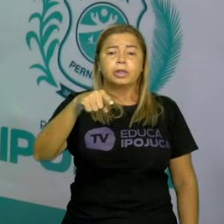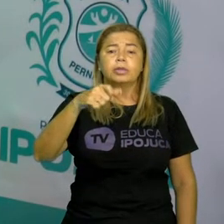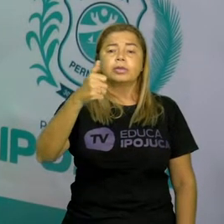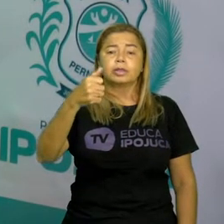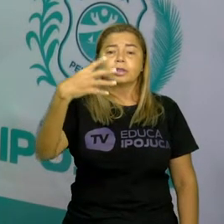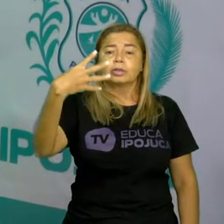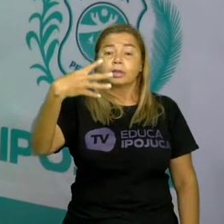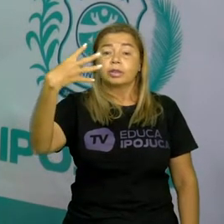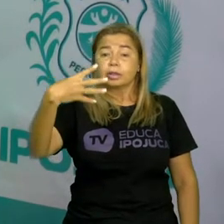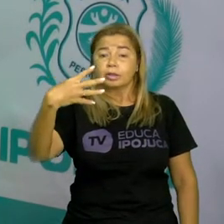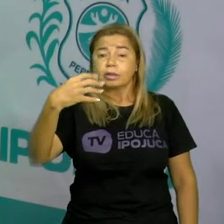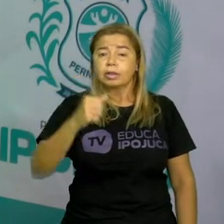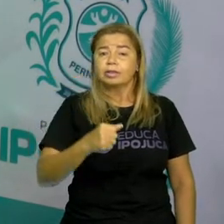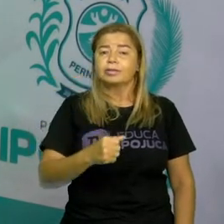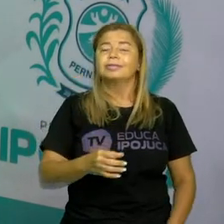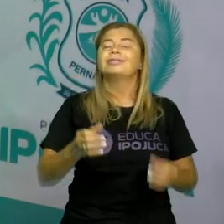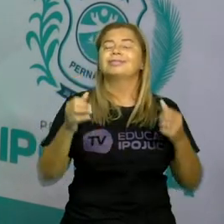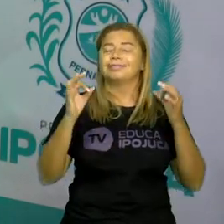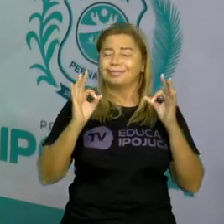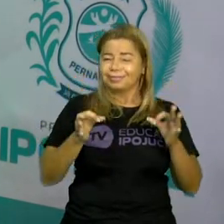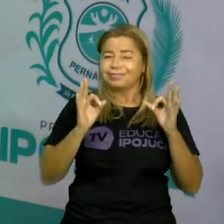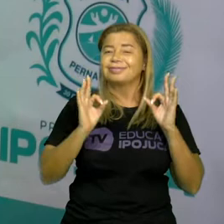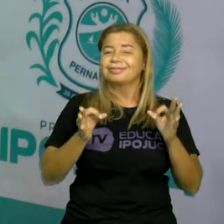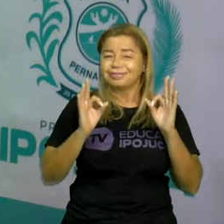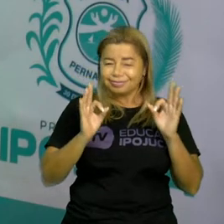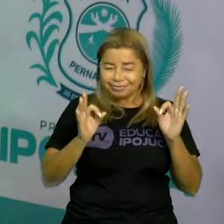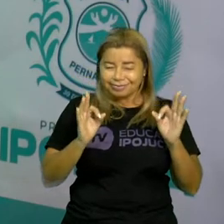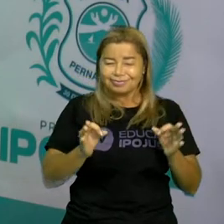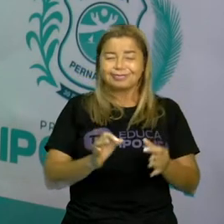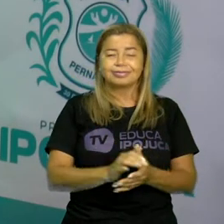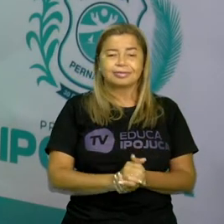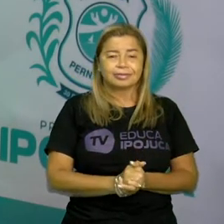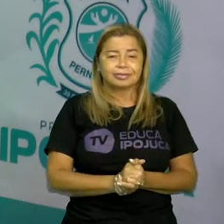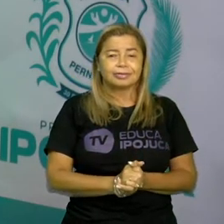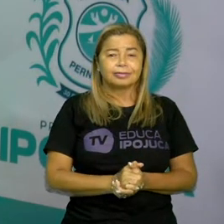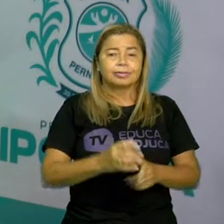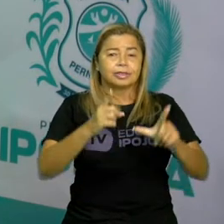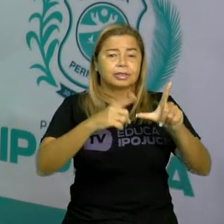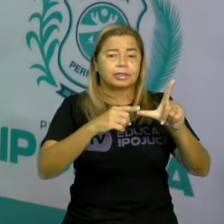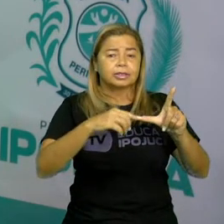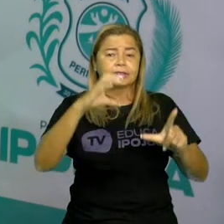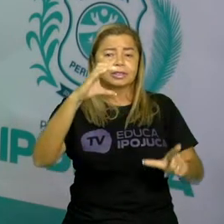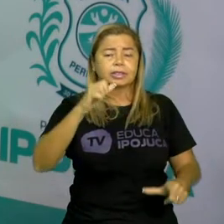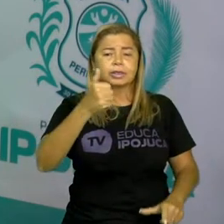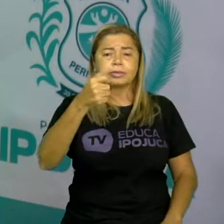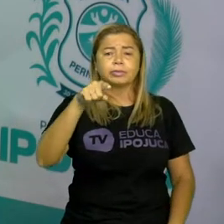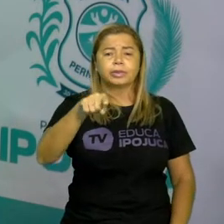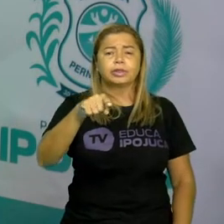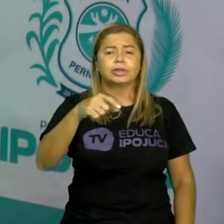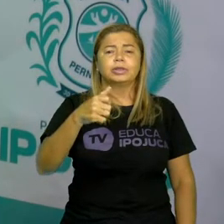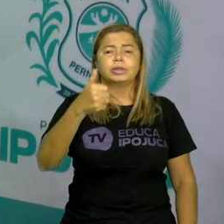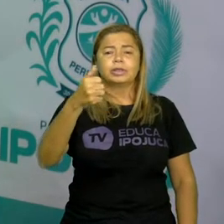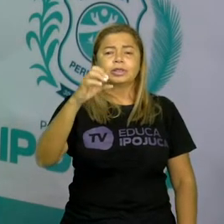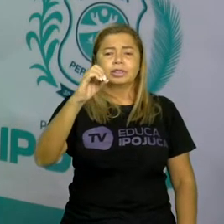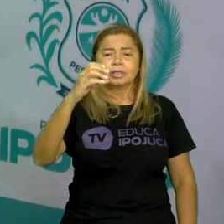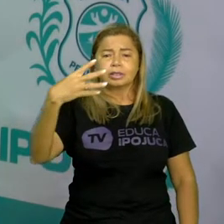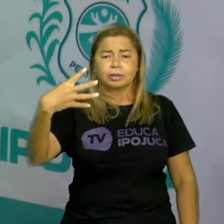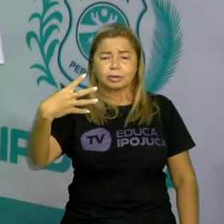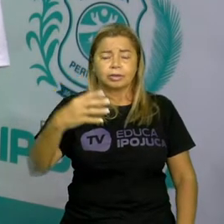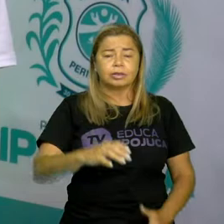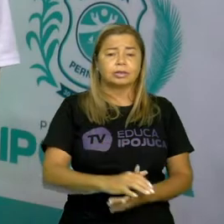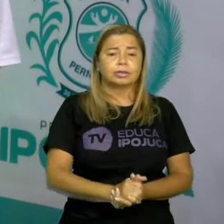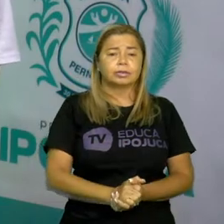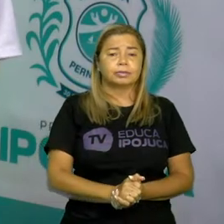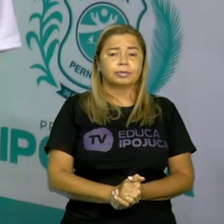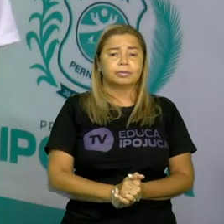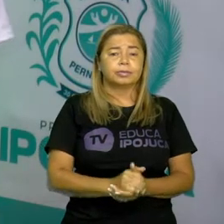1.144. Muito bem, essa é a correta. E a letra C é 1.104. Então,